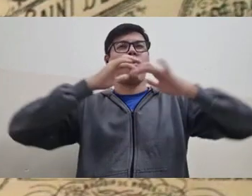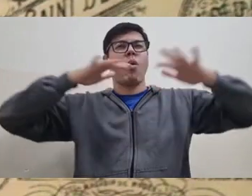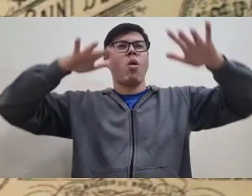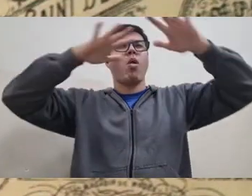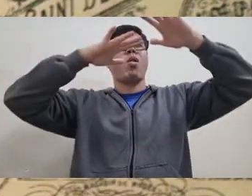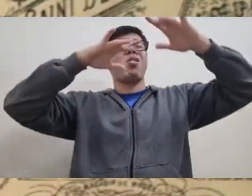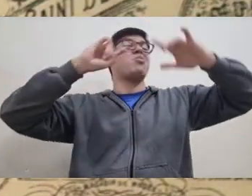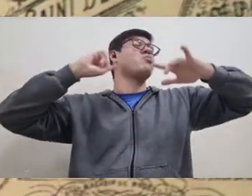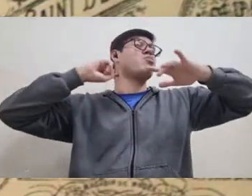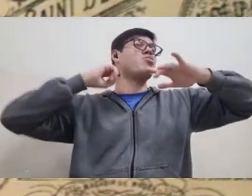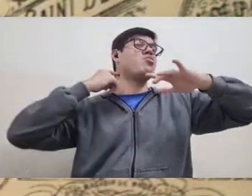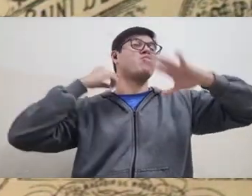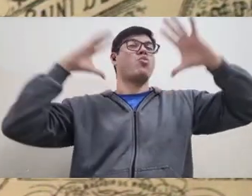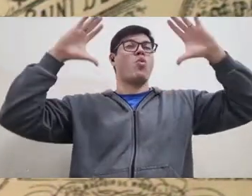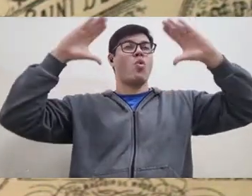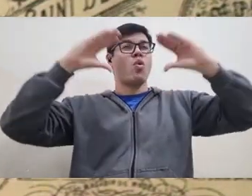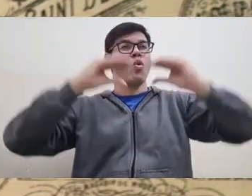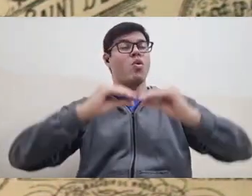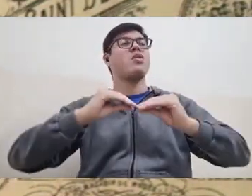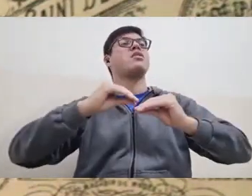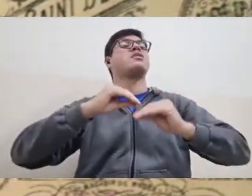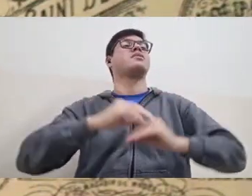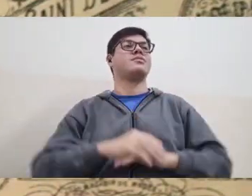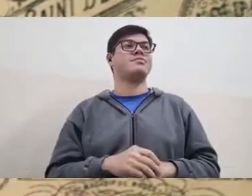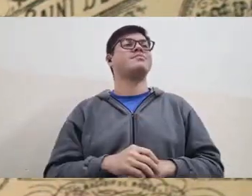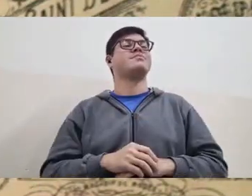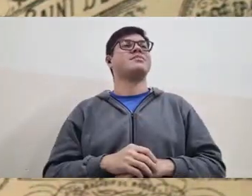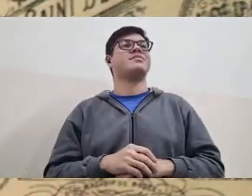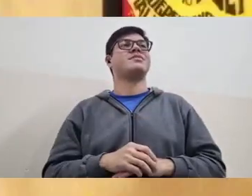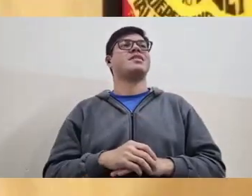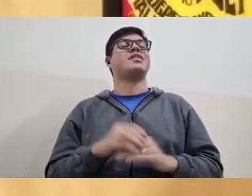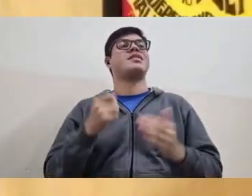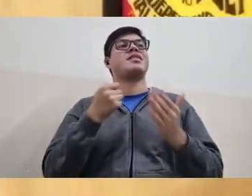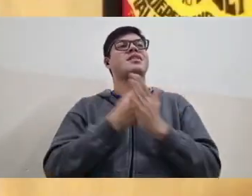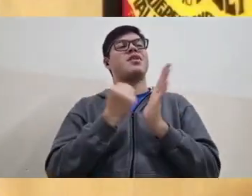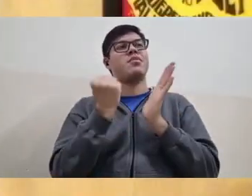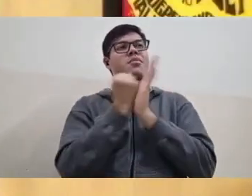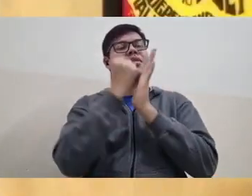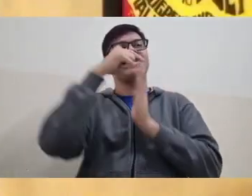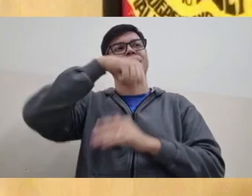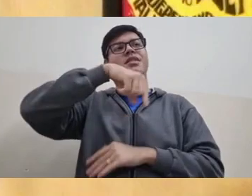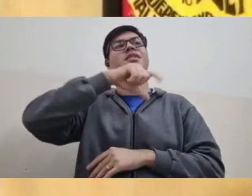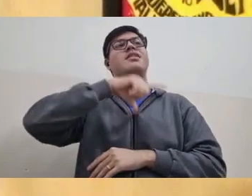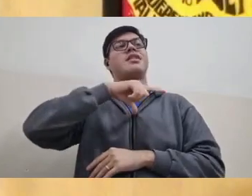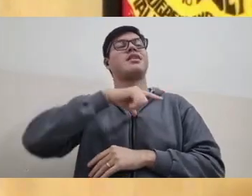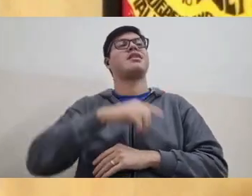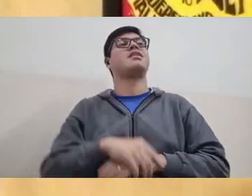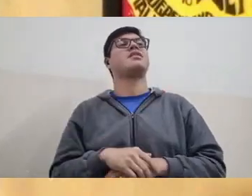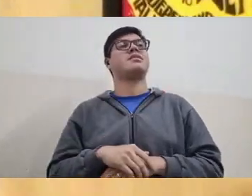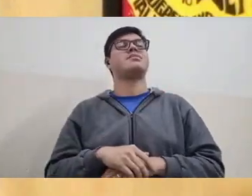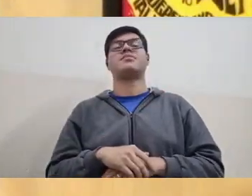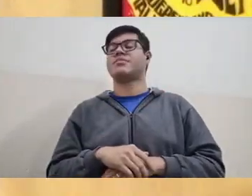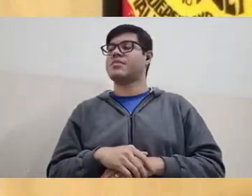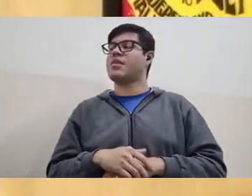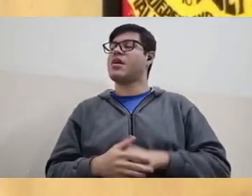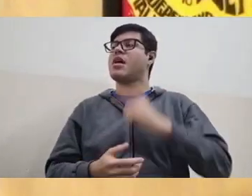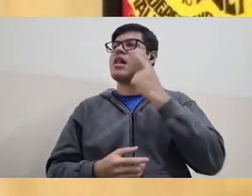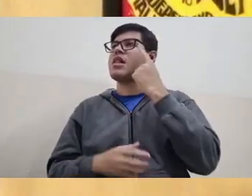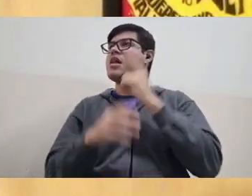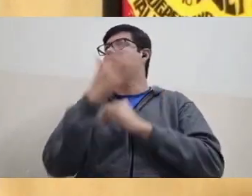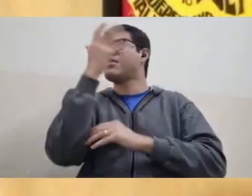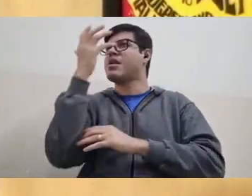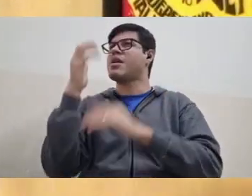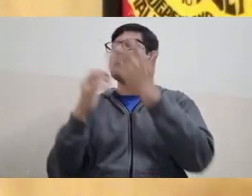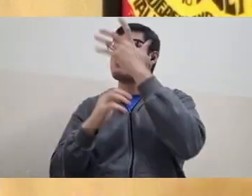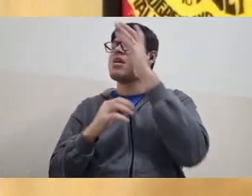favorece quem tem mais pontos no Verde Azul. Muito bem. Agora a gente fala meio ambiente. O que você lembra? De árvores, né?